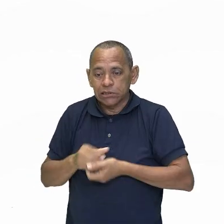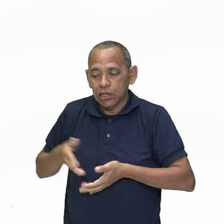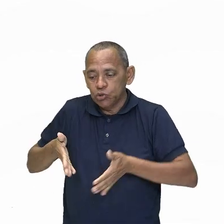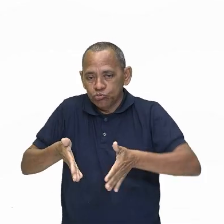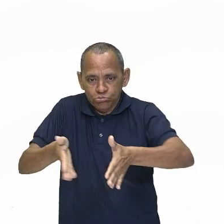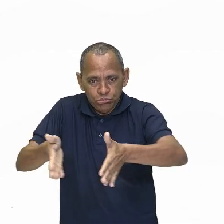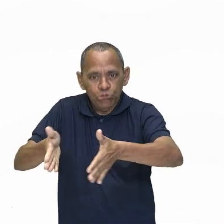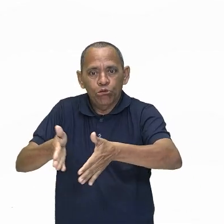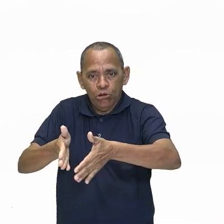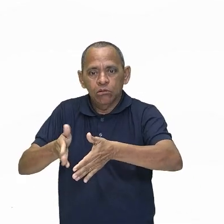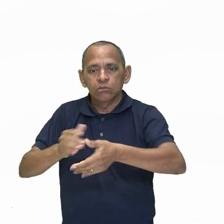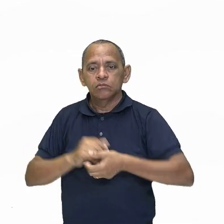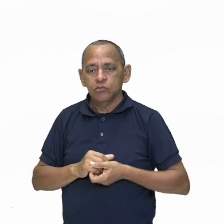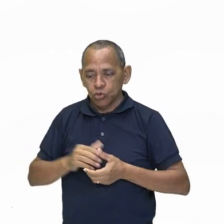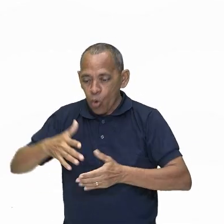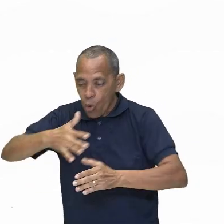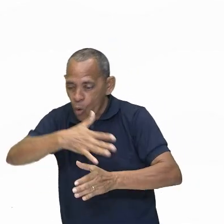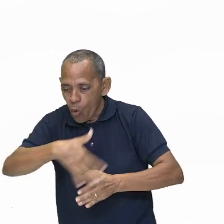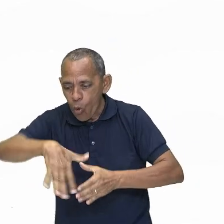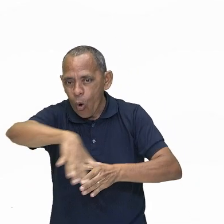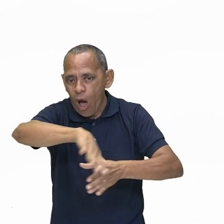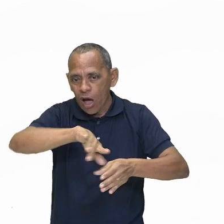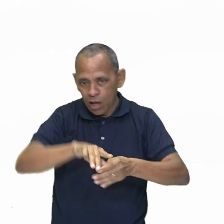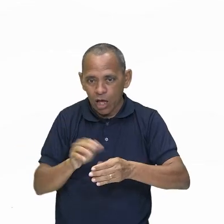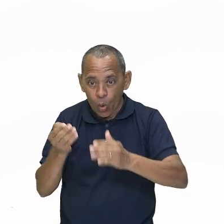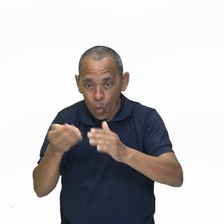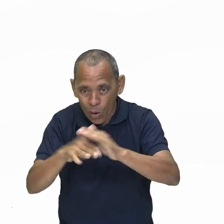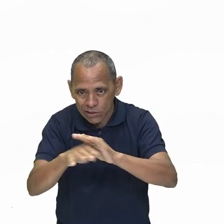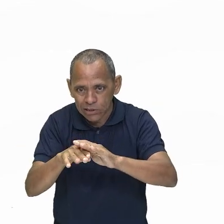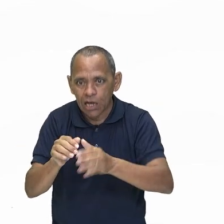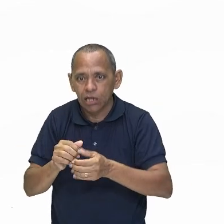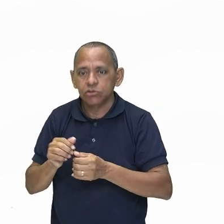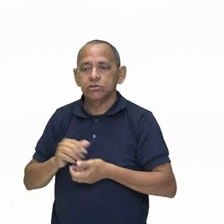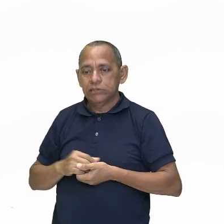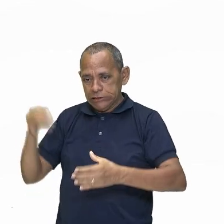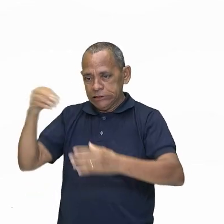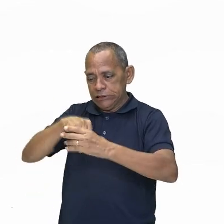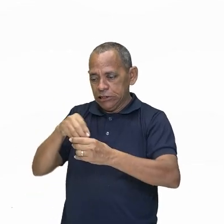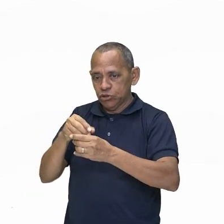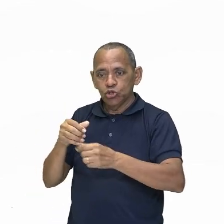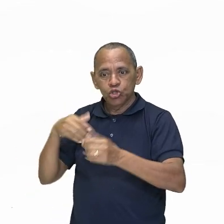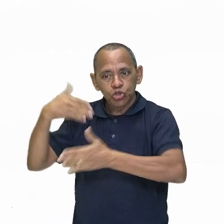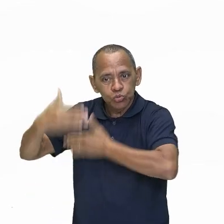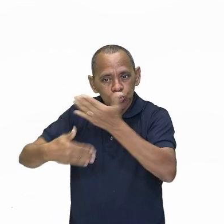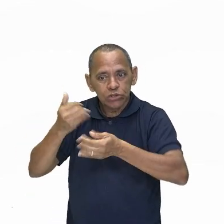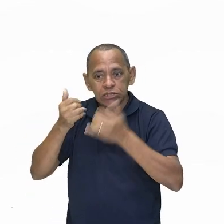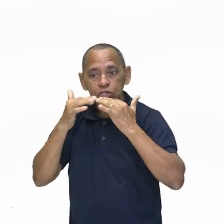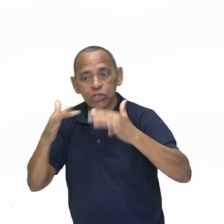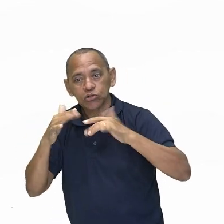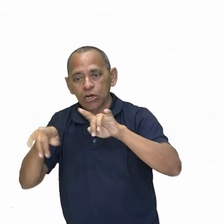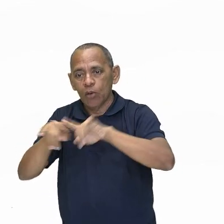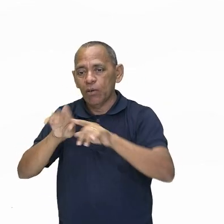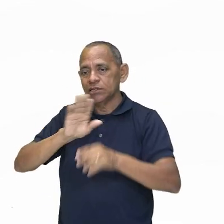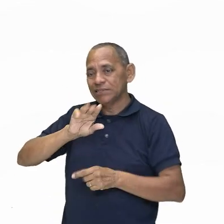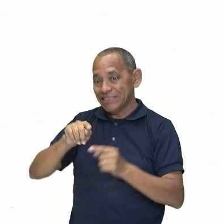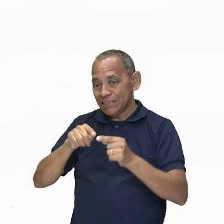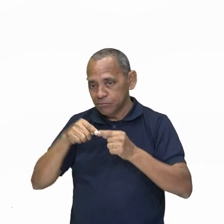reservatórios naturais, né? E aí, esse processo aí é uma desvantagem também para as usinas